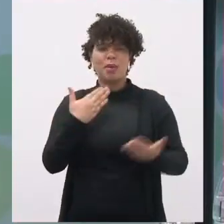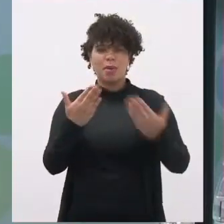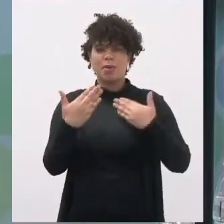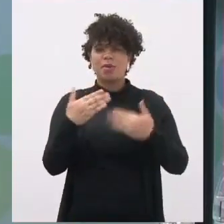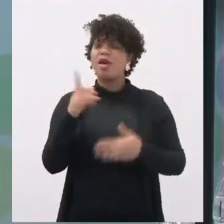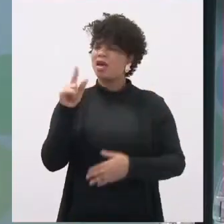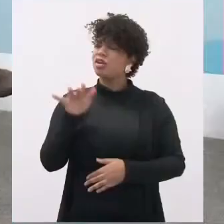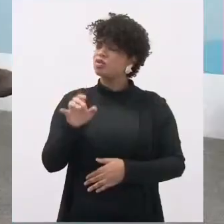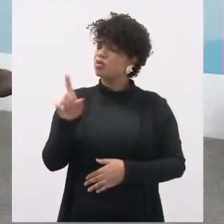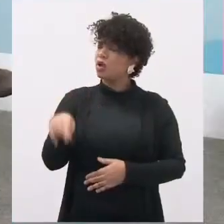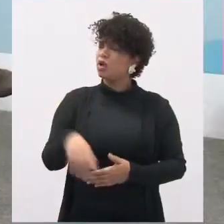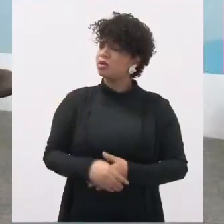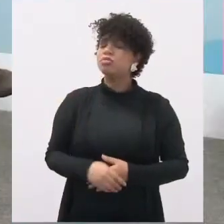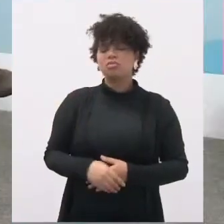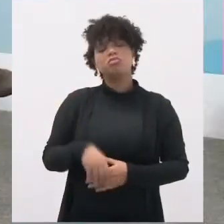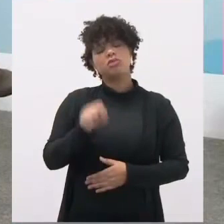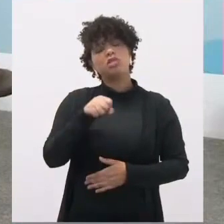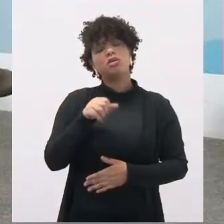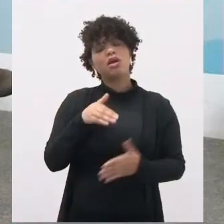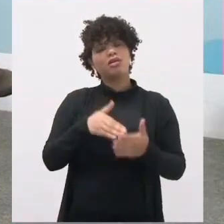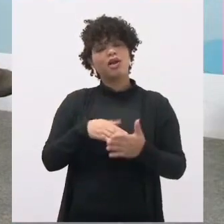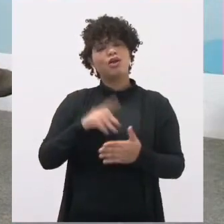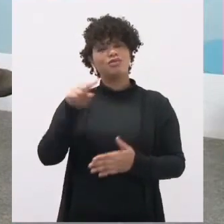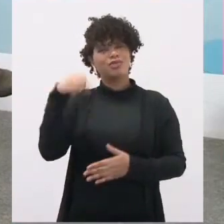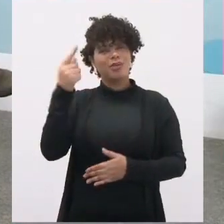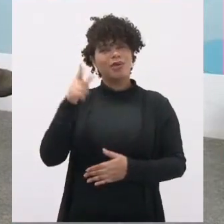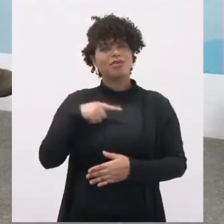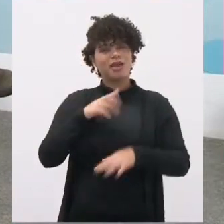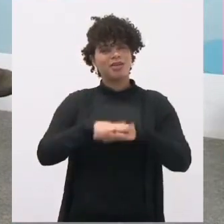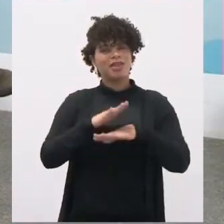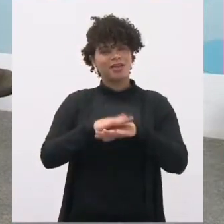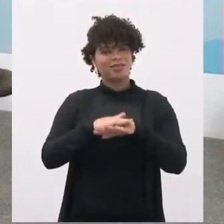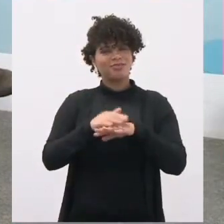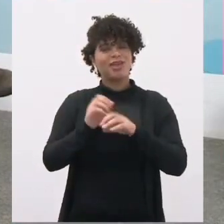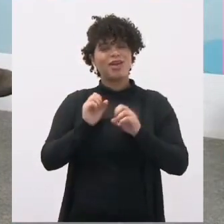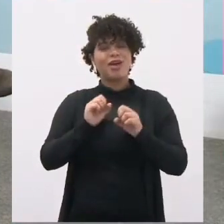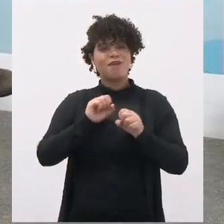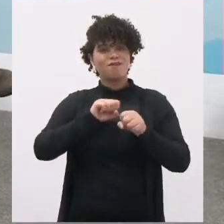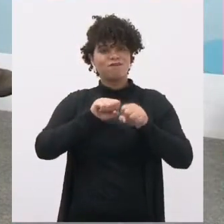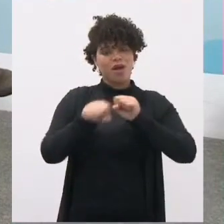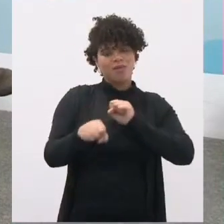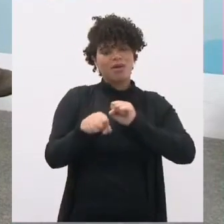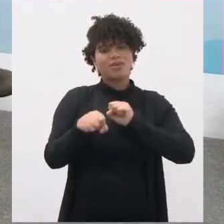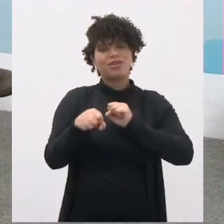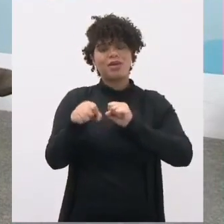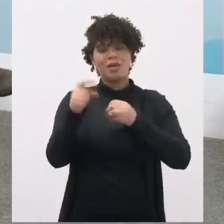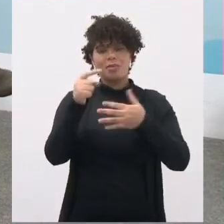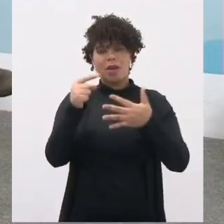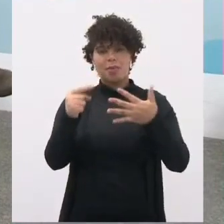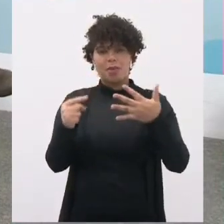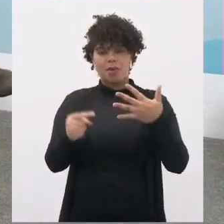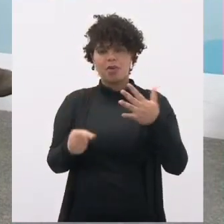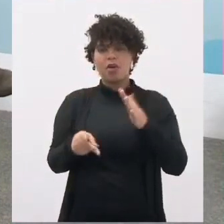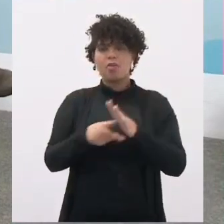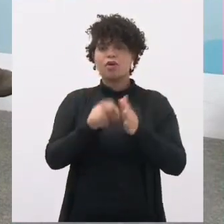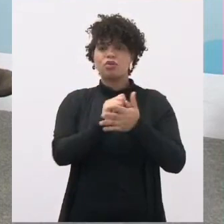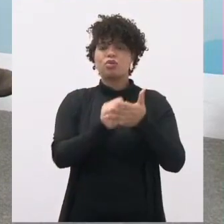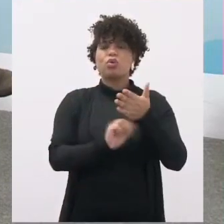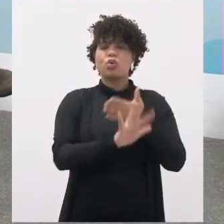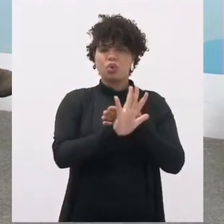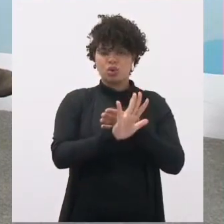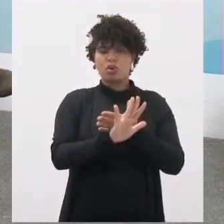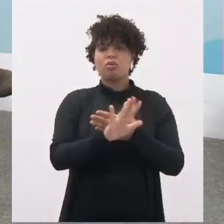Acho que é isso, né, Marcelo? Por enquanto só, mas teremos mais ações formativas que assim vão discorrer alguns aspectos envolvidos o currículo paulista e